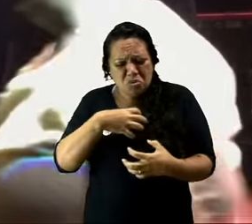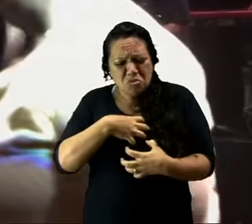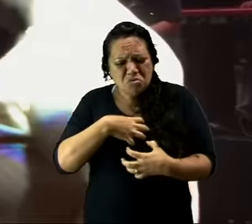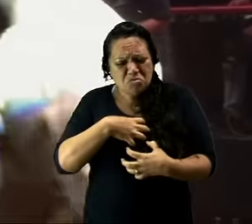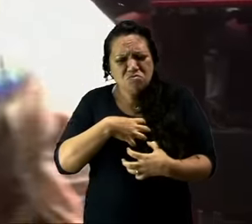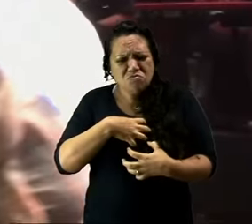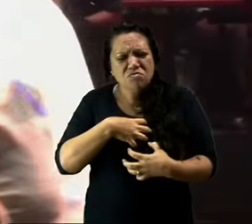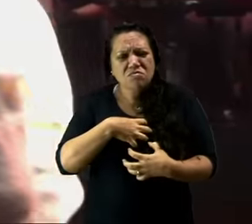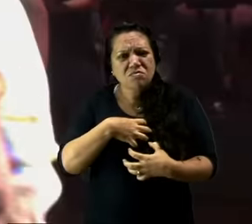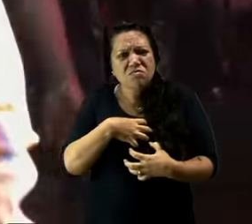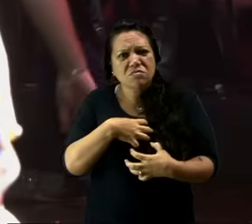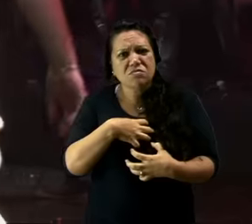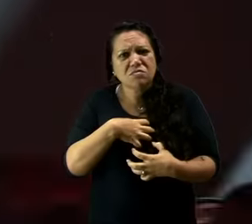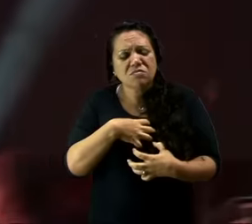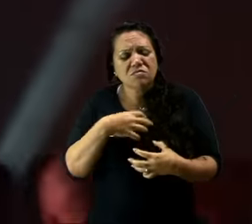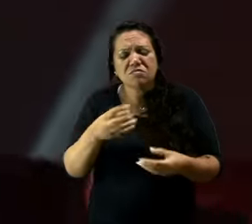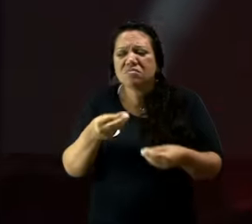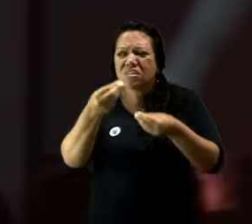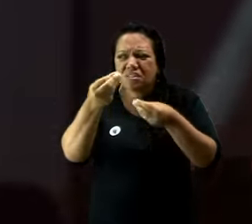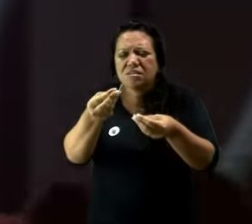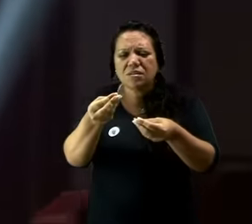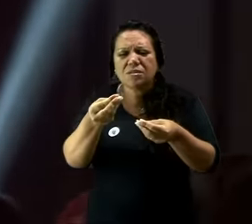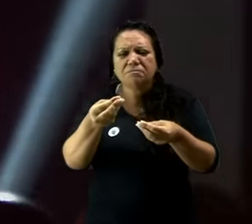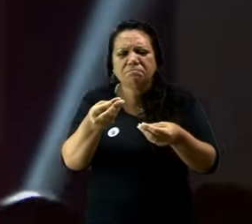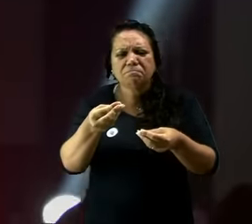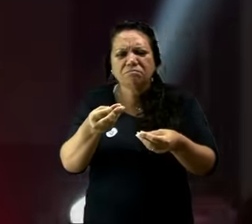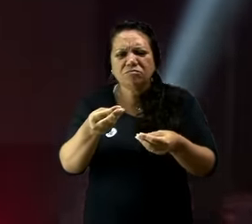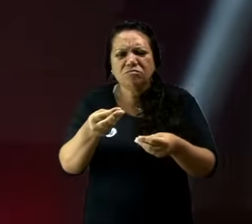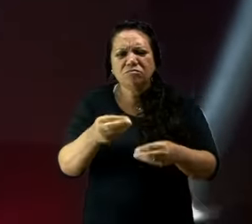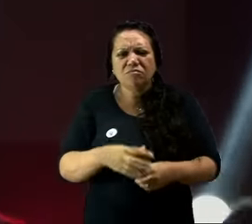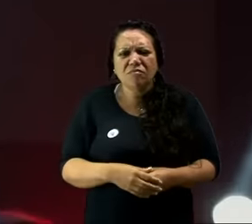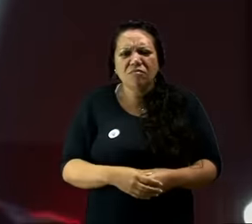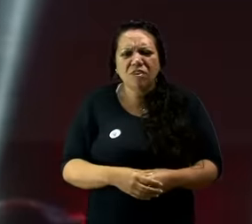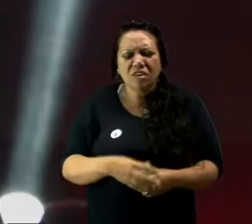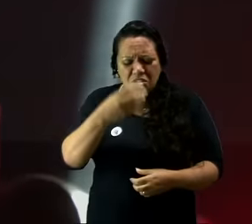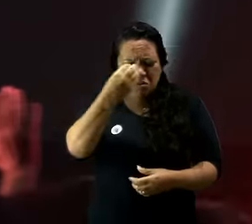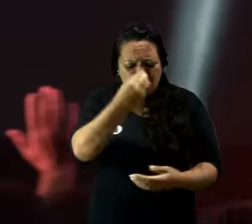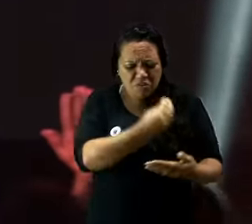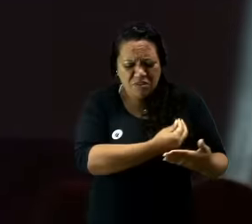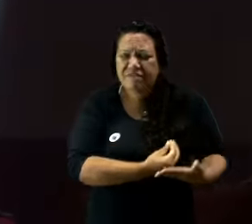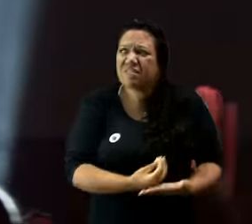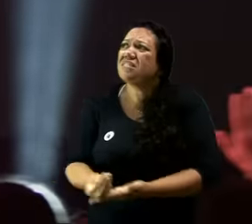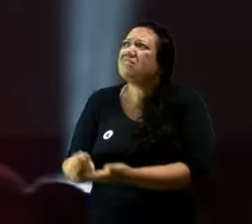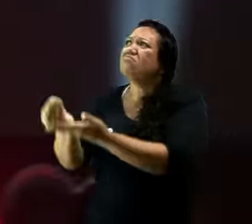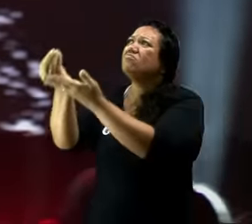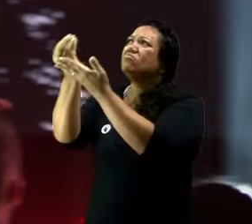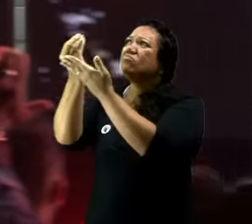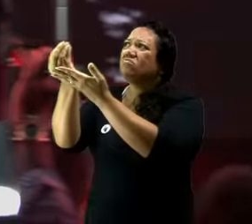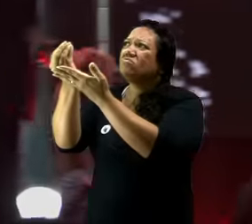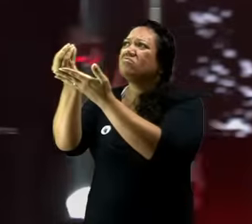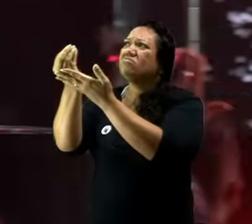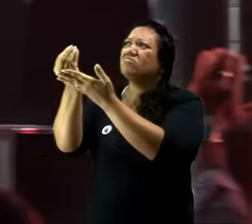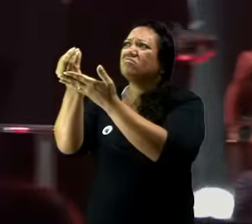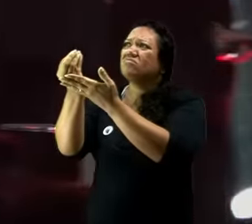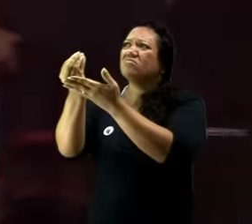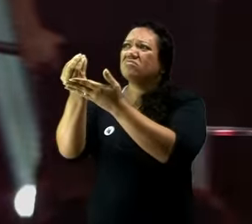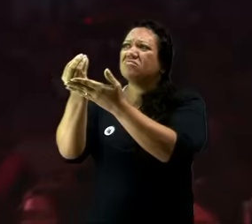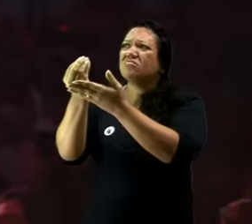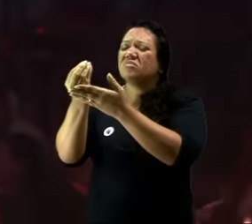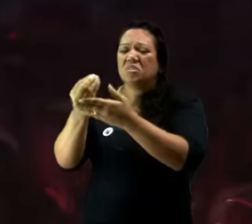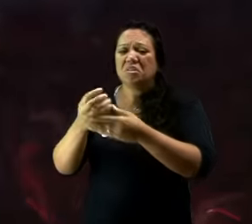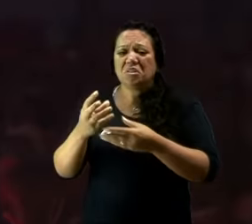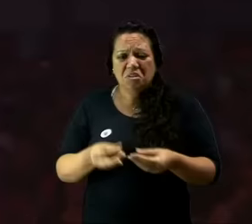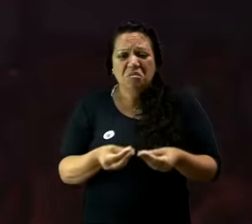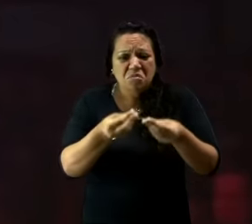agora. Nós vamos consagrar nossa vida ao Senhor nessa hora. Vamos jogar o nosso Isaac nesse altar